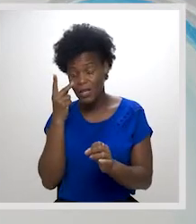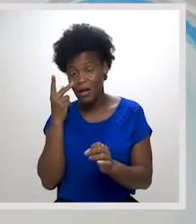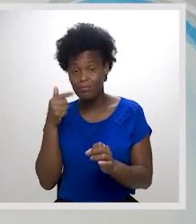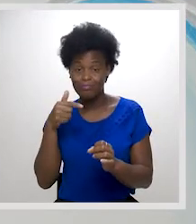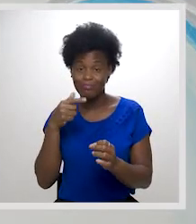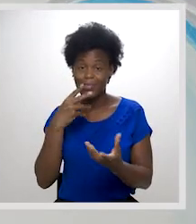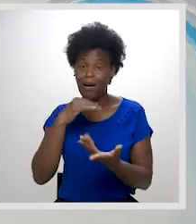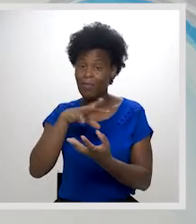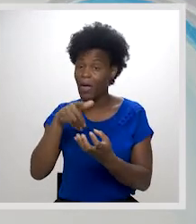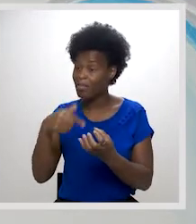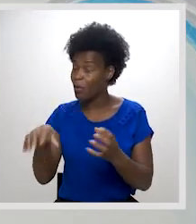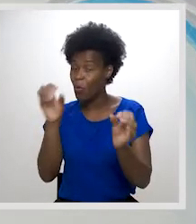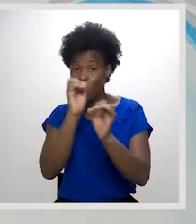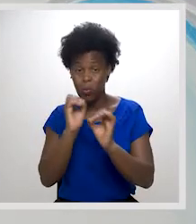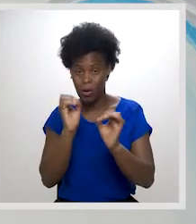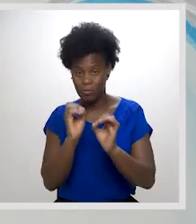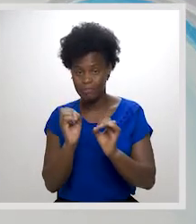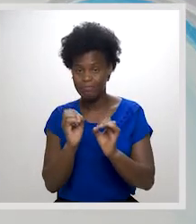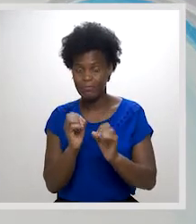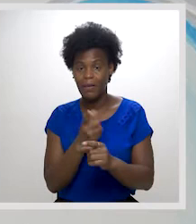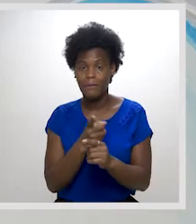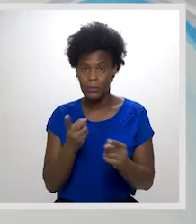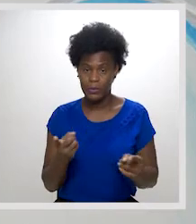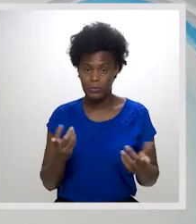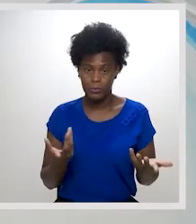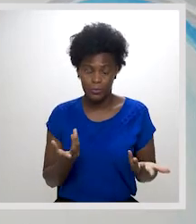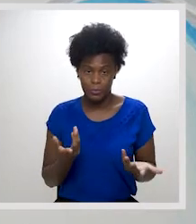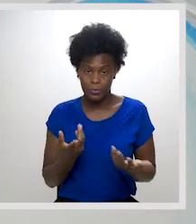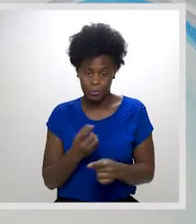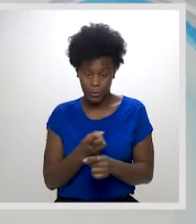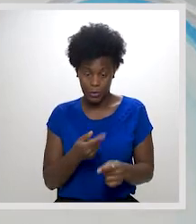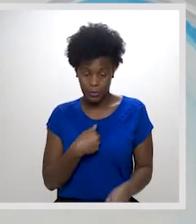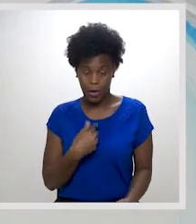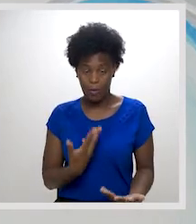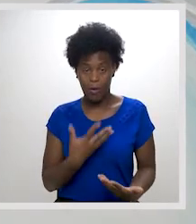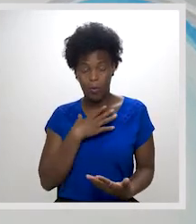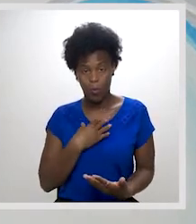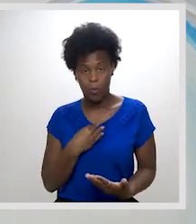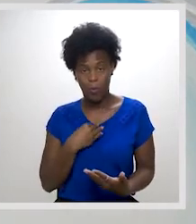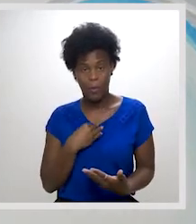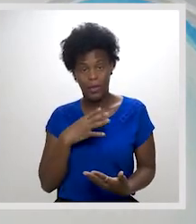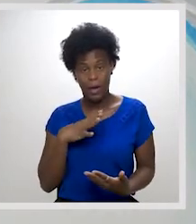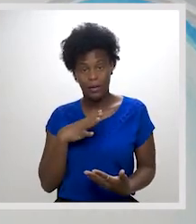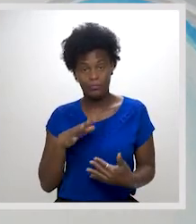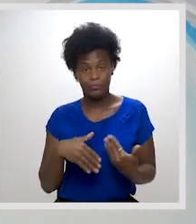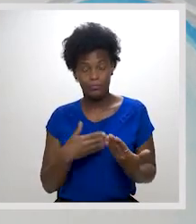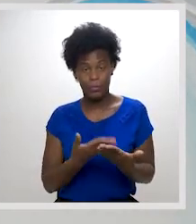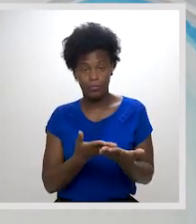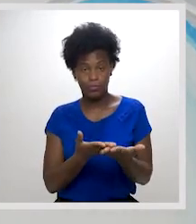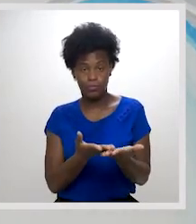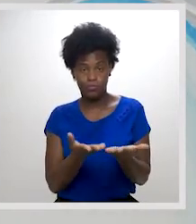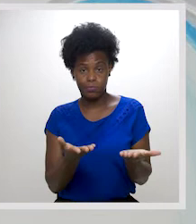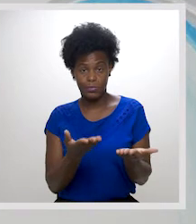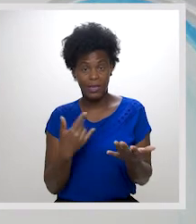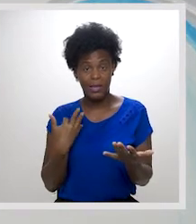a vida no nosso planeta. Por isso, gostaria de vos passar, como todos nós